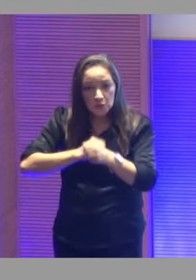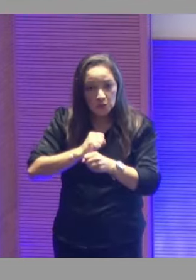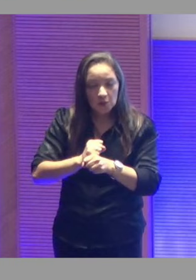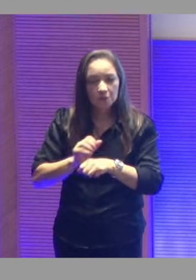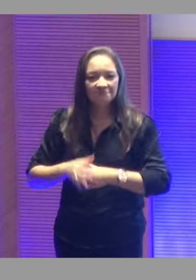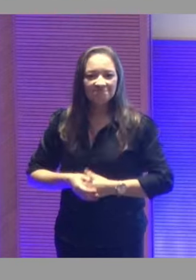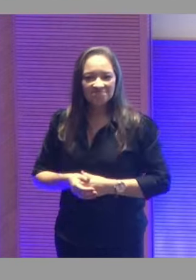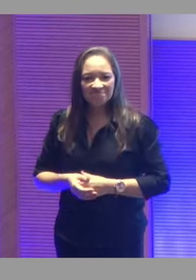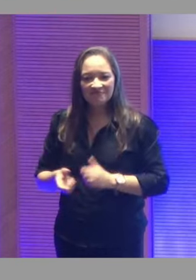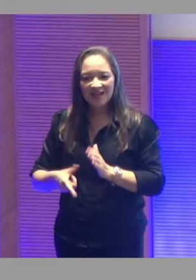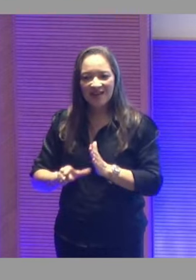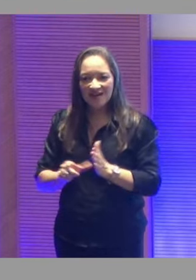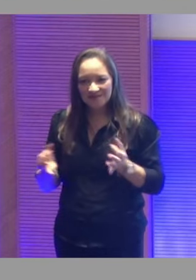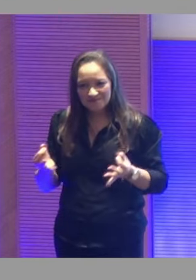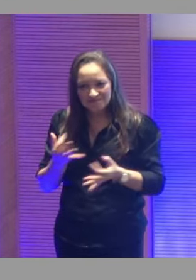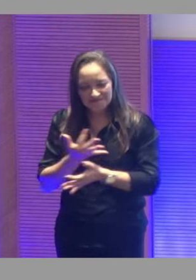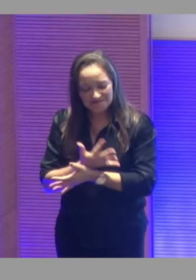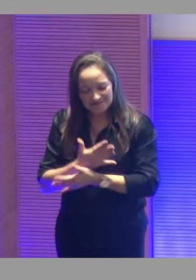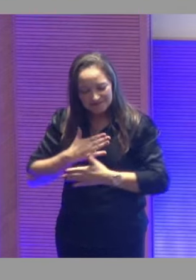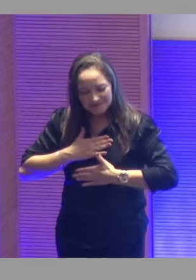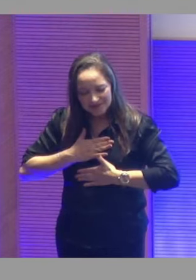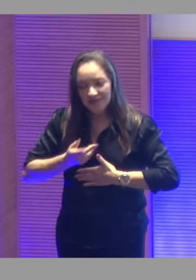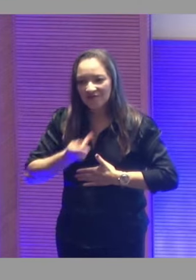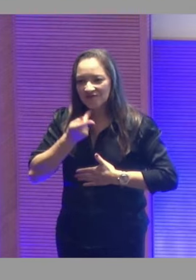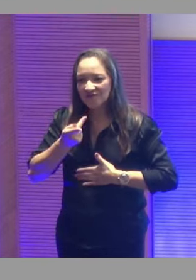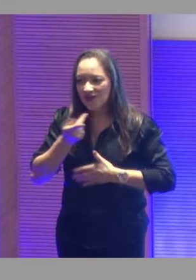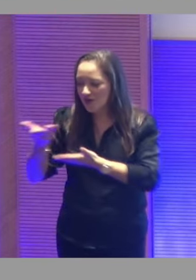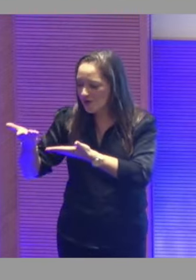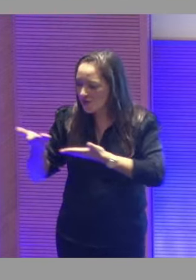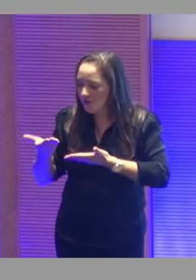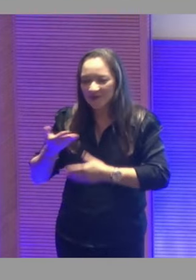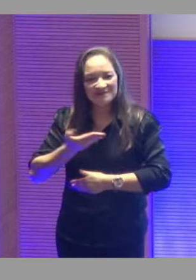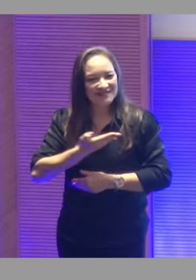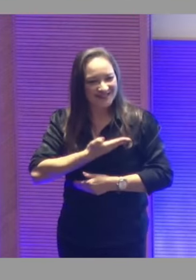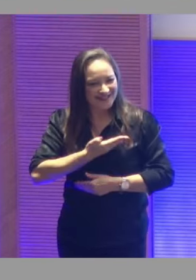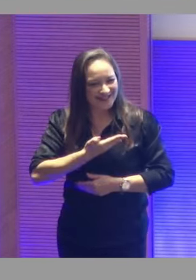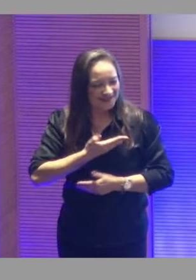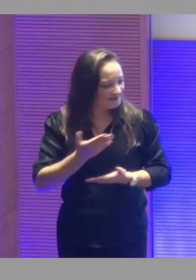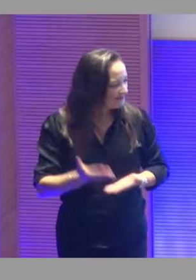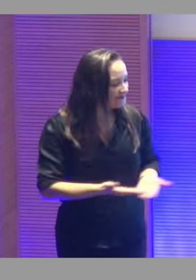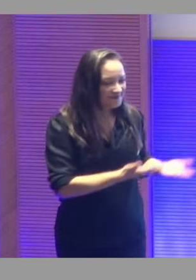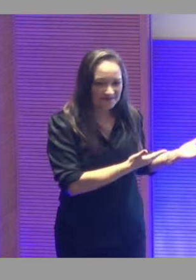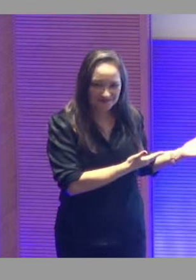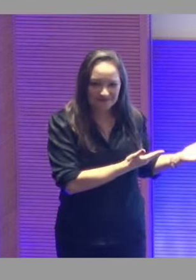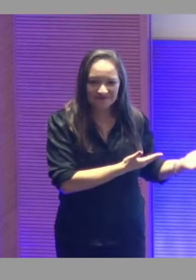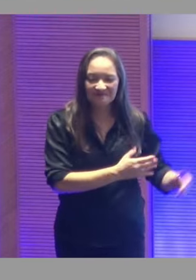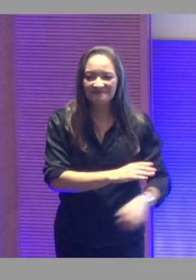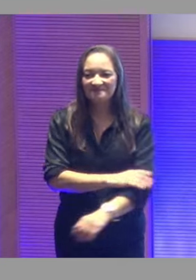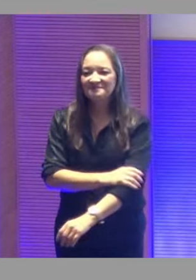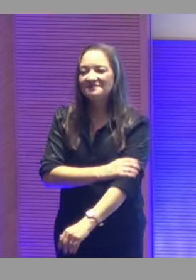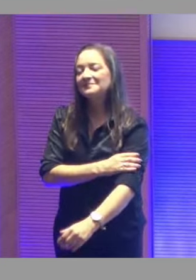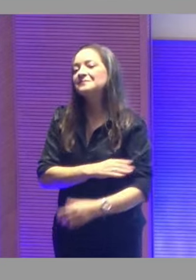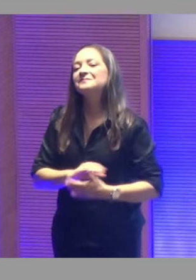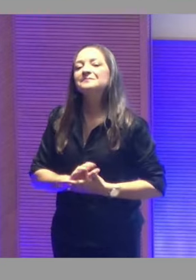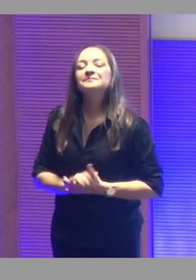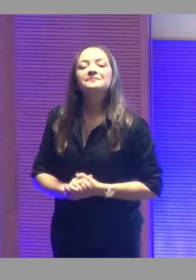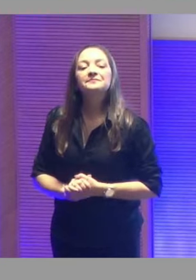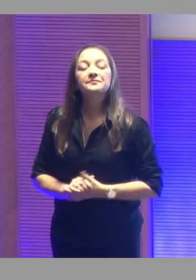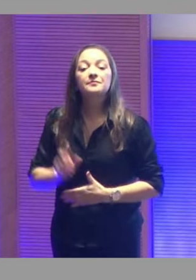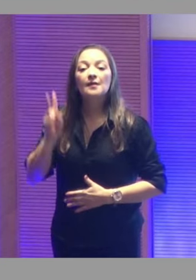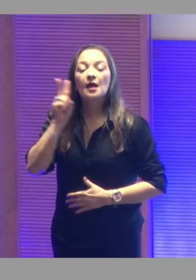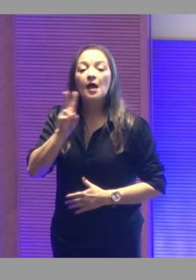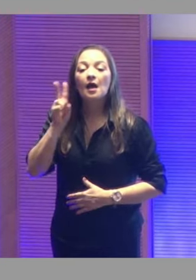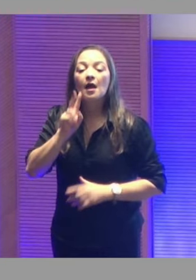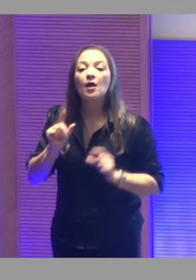aí antes de encerrar a minha fala e convidar os meus meus colegas para eh subir aqui compor a mesa a gente só queria